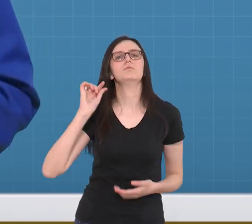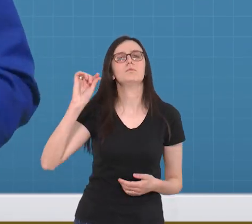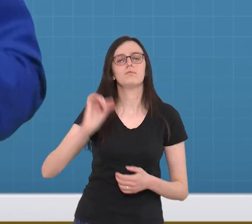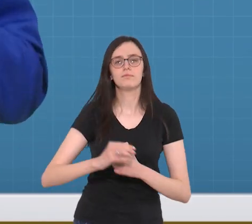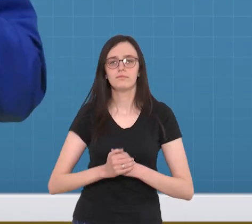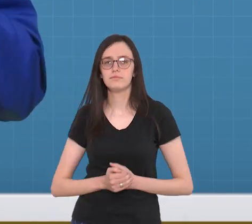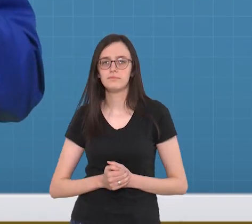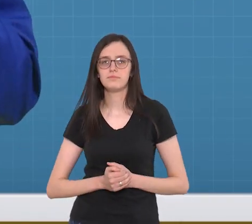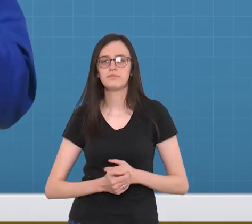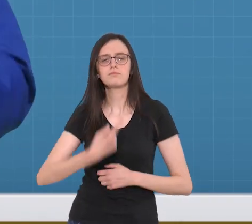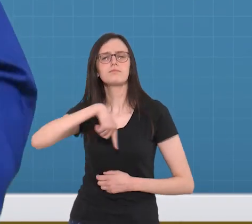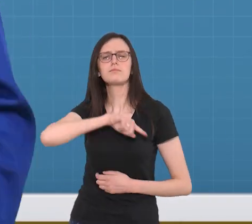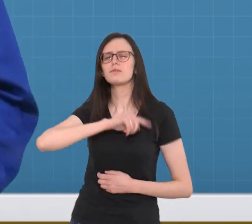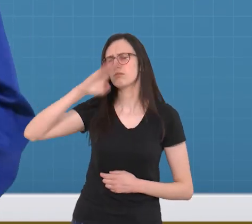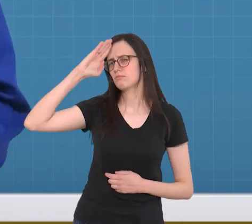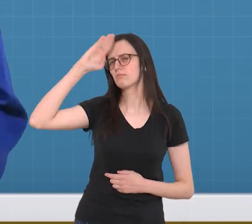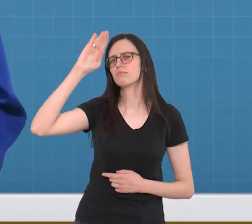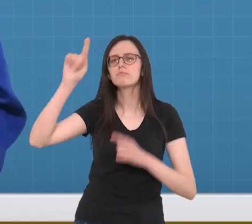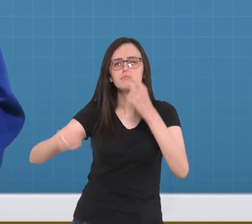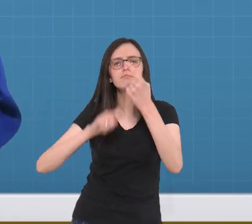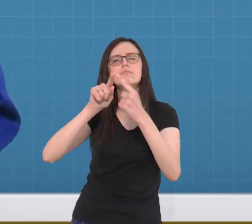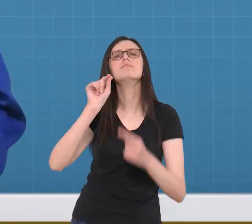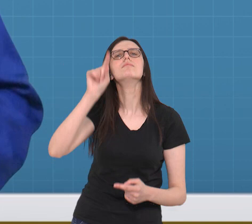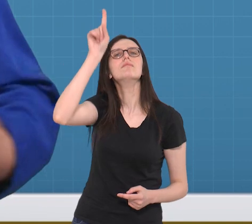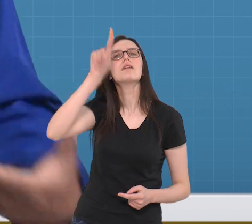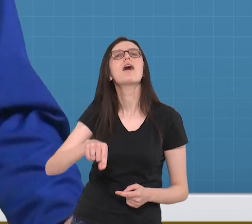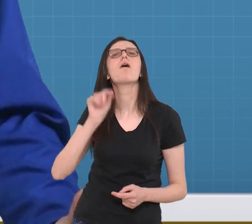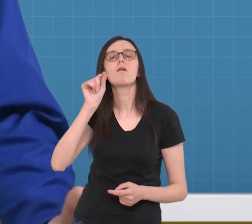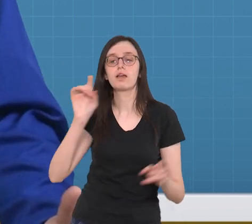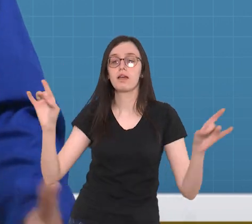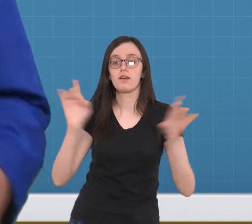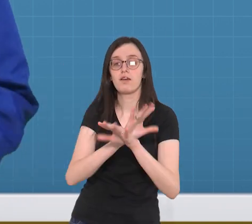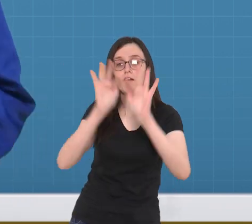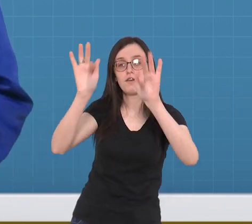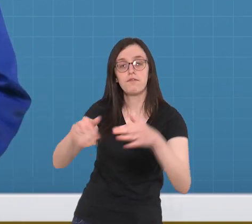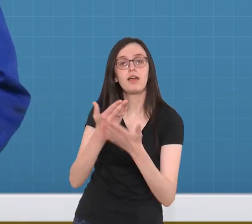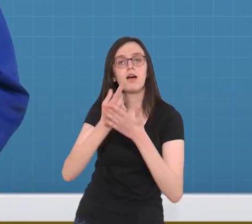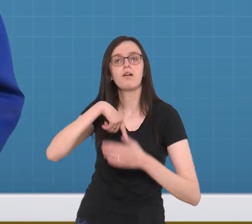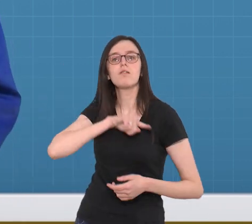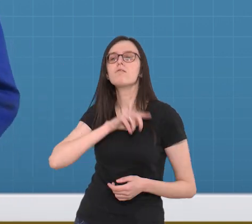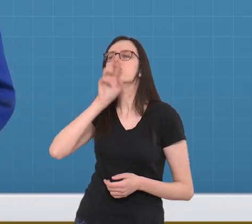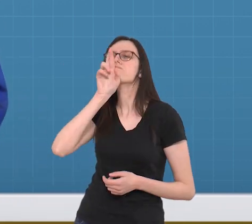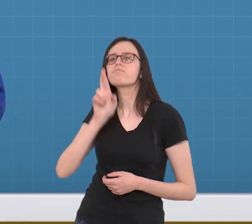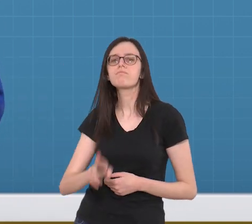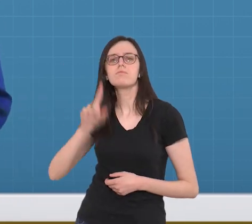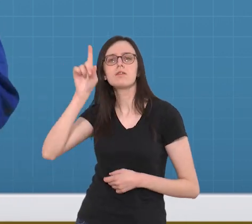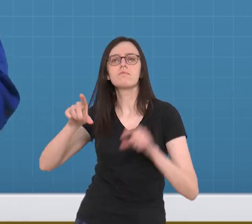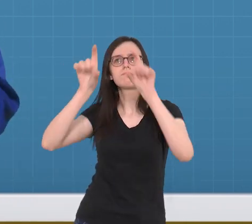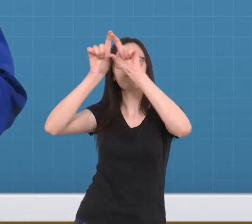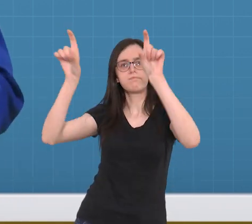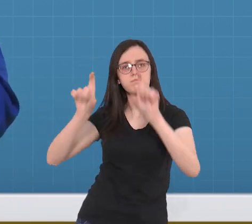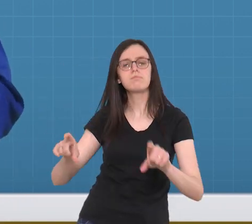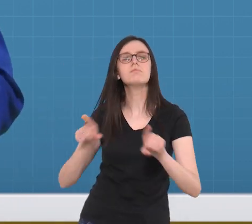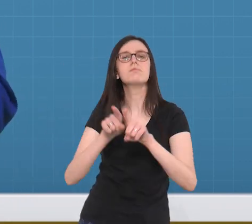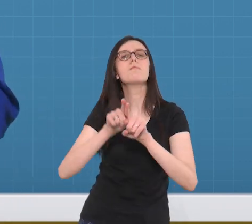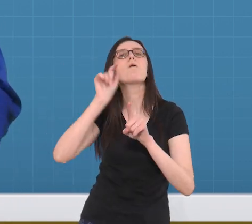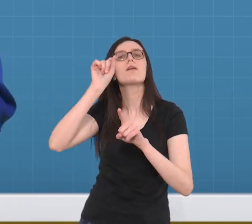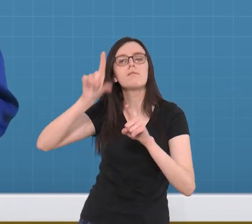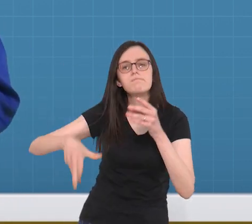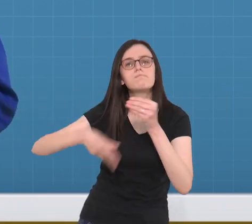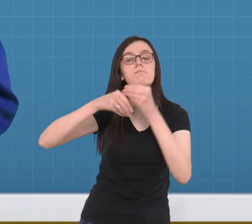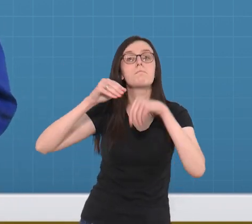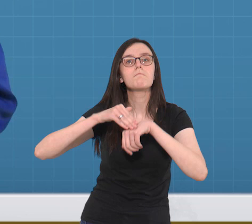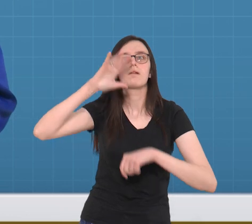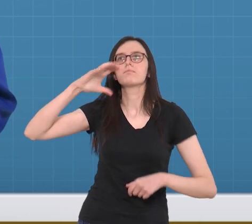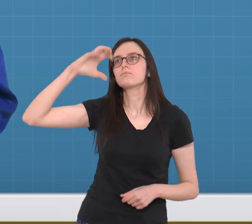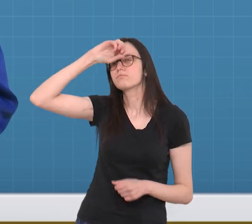hoje? Nosso principal objetivo é, ao término da aula, resolver uma série de desafios e com isso acumular um pouquinho mais